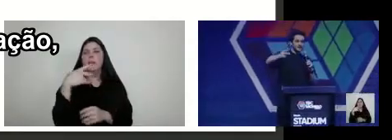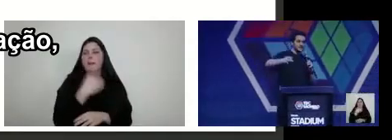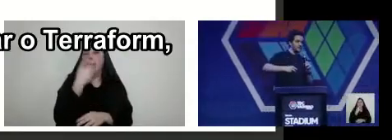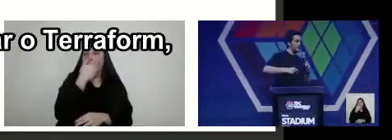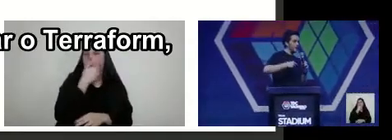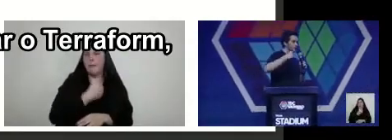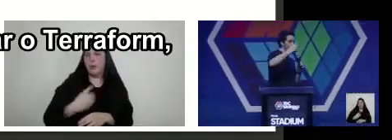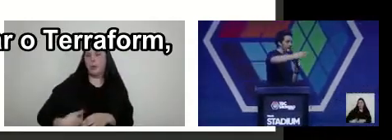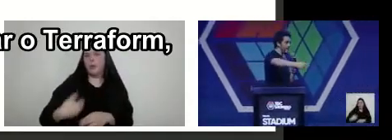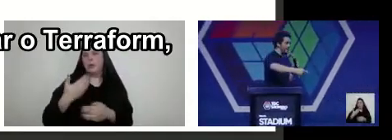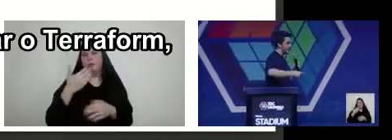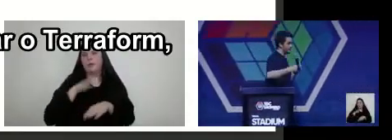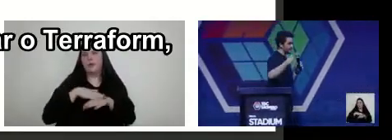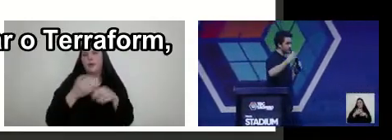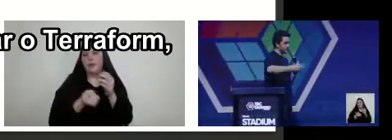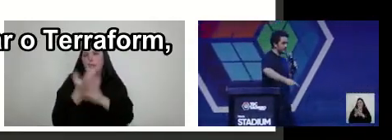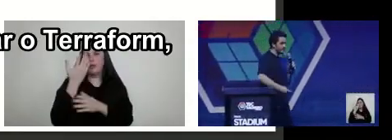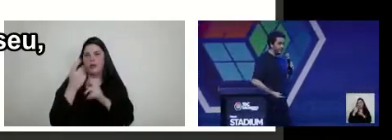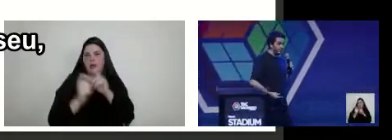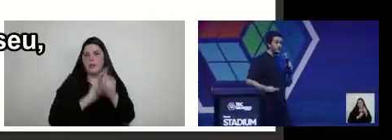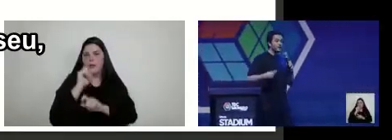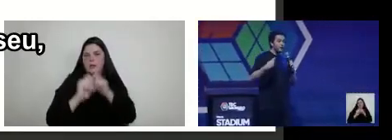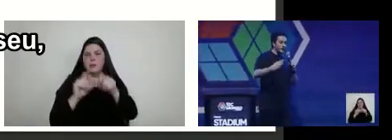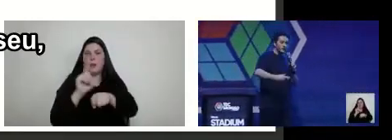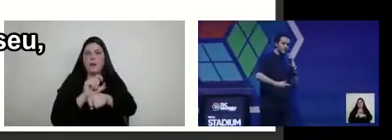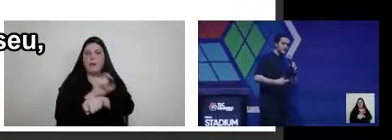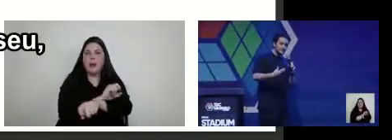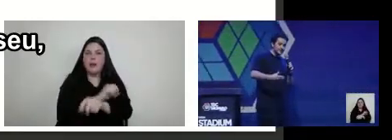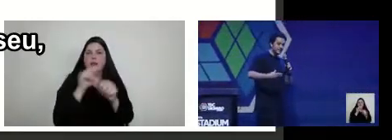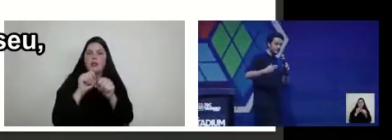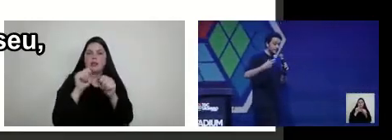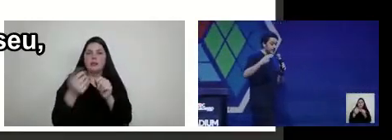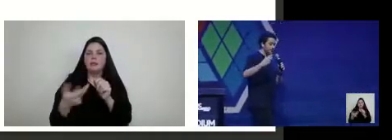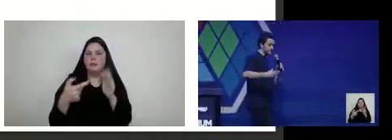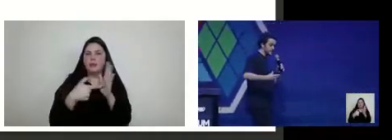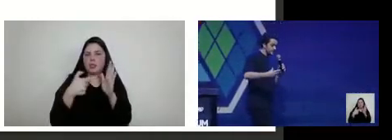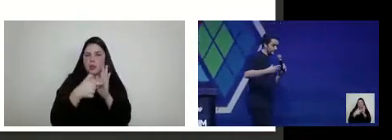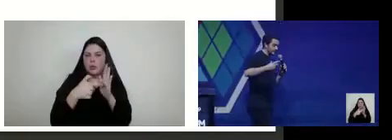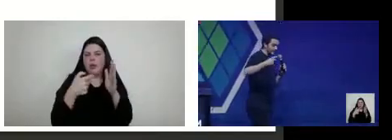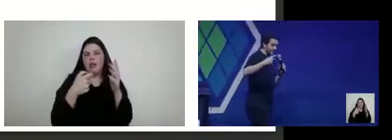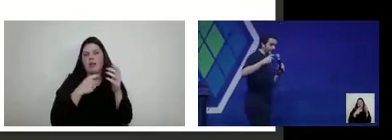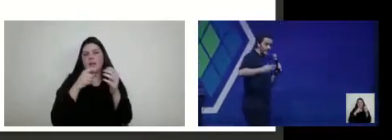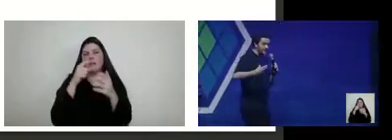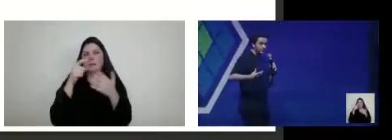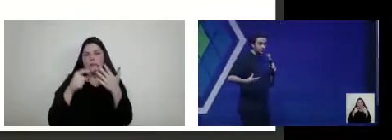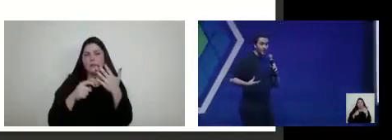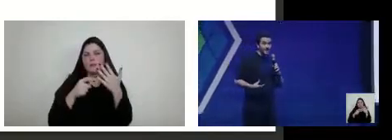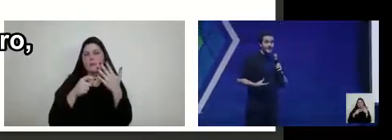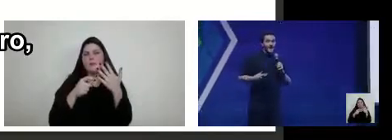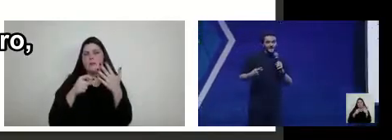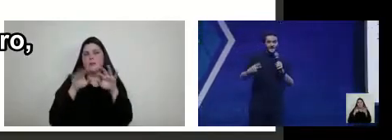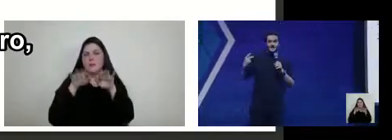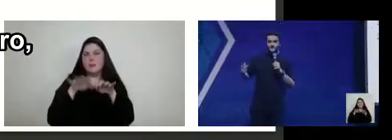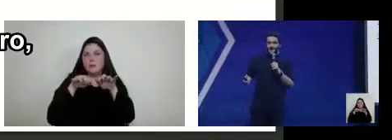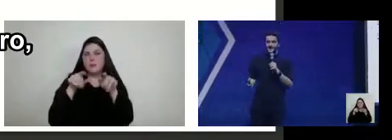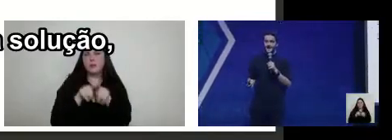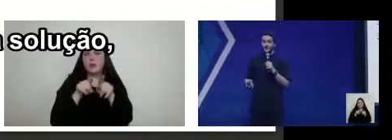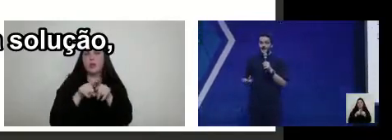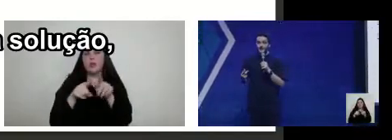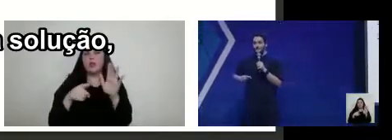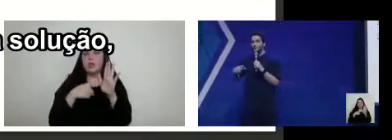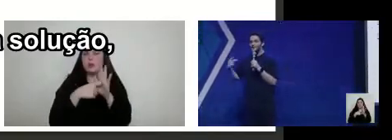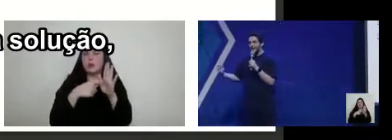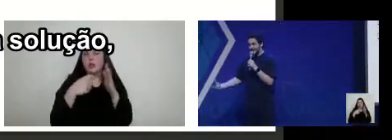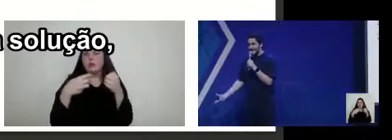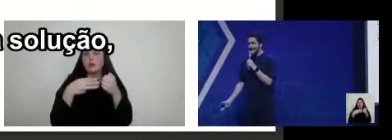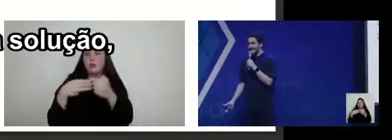momento de criação, que ele roda a pipeline para executar o Terraform, ou ele usa exatamente a própria console, ele vai receber aquele erro e